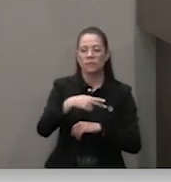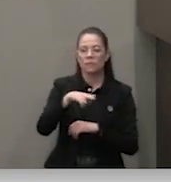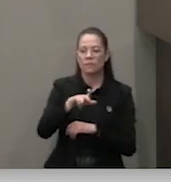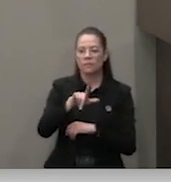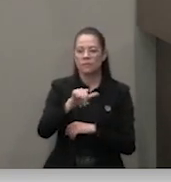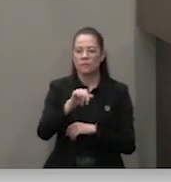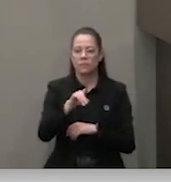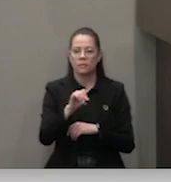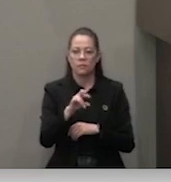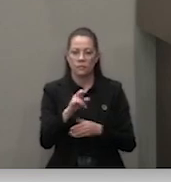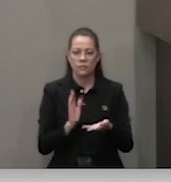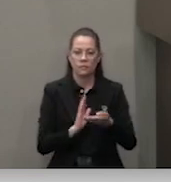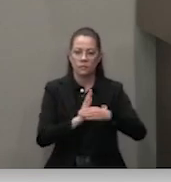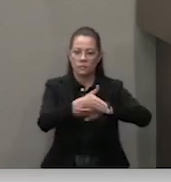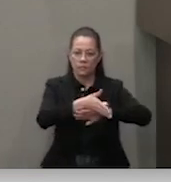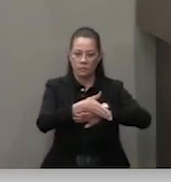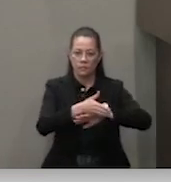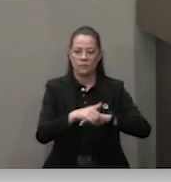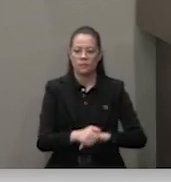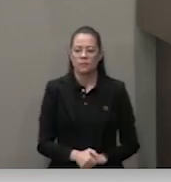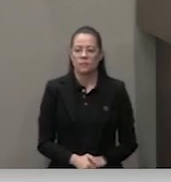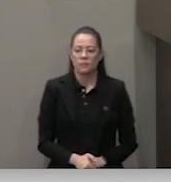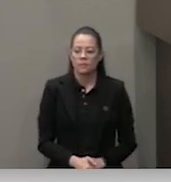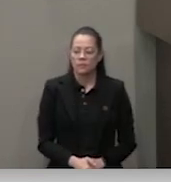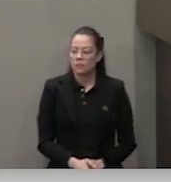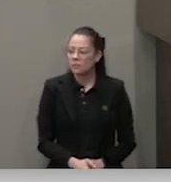acesso terrível para aquela